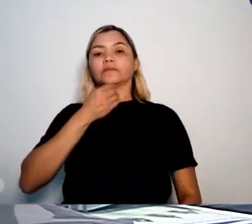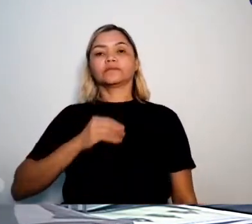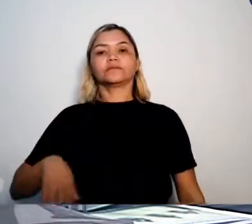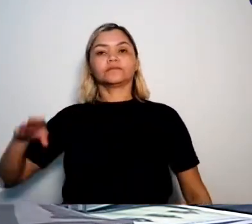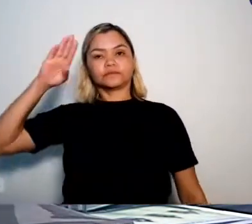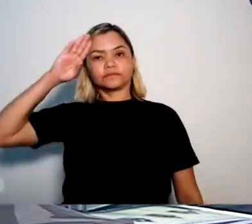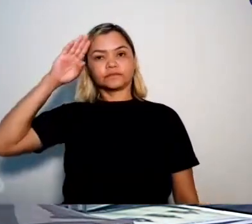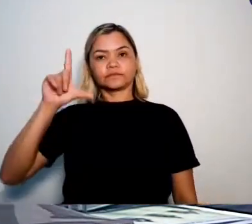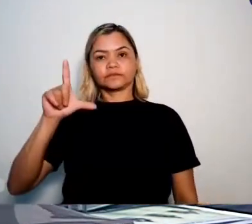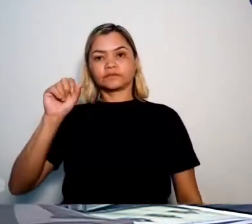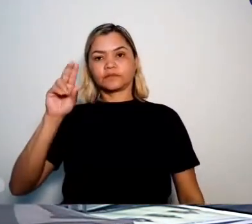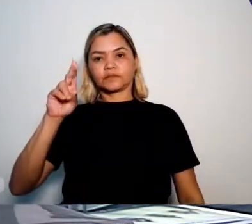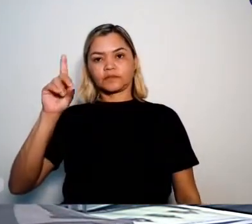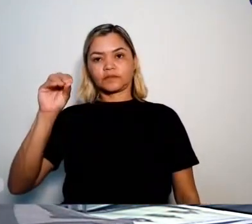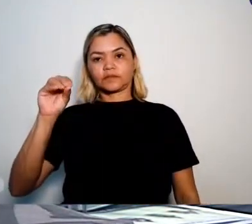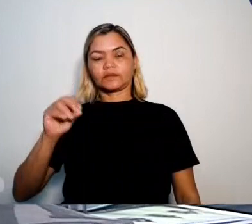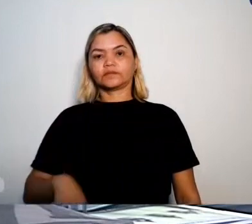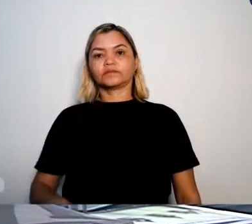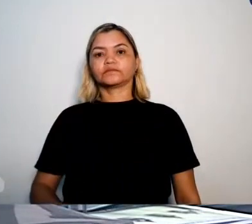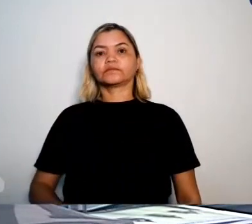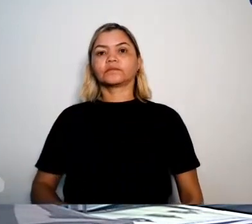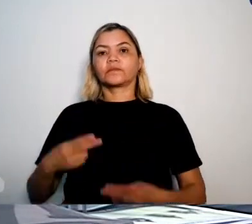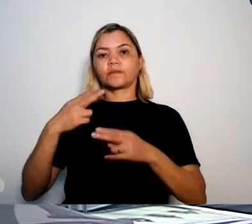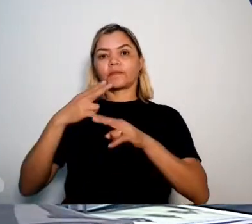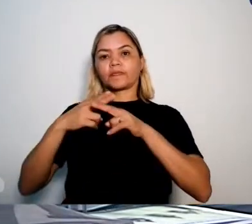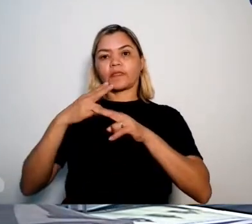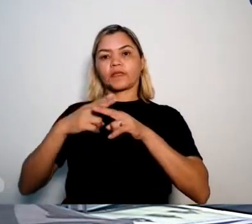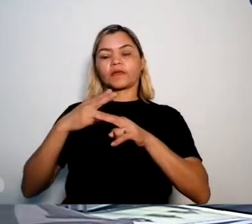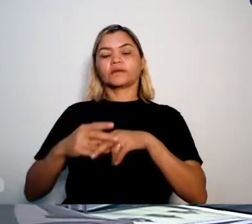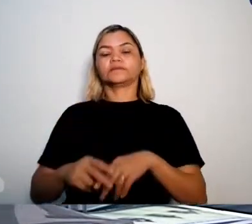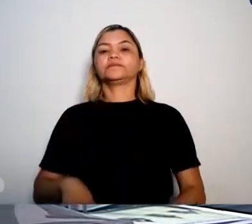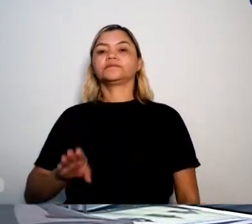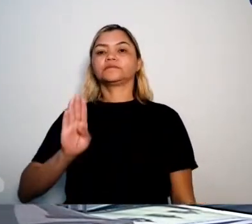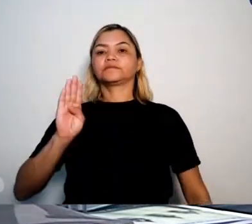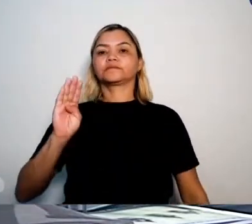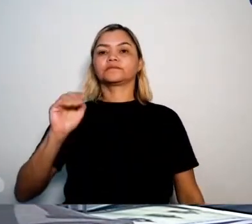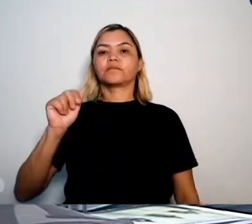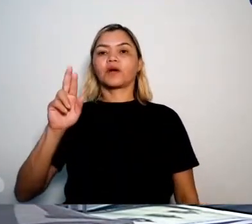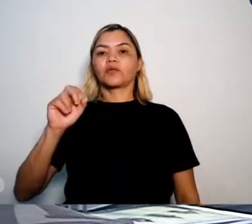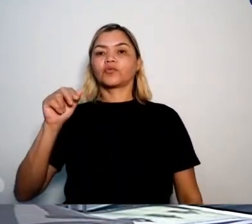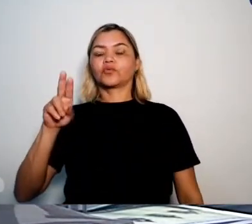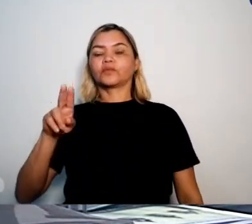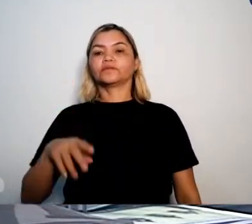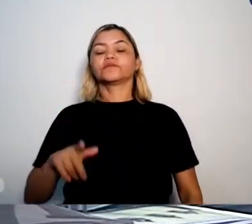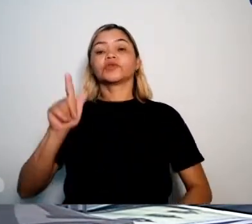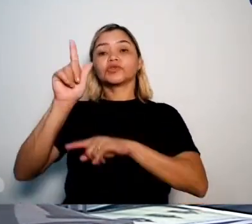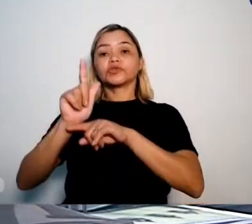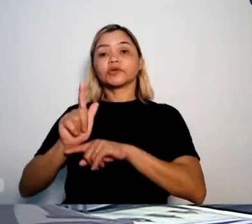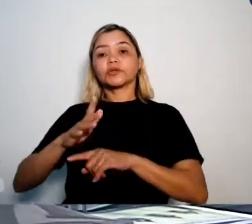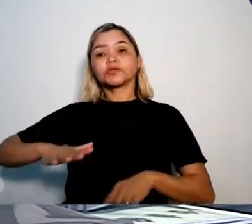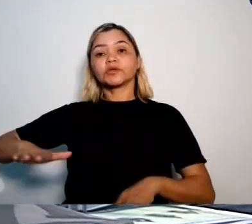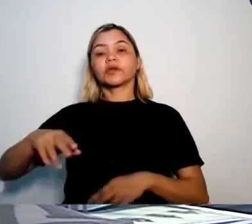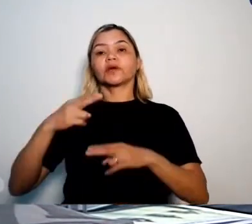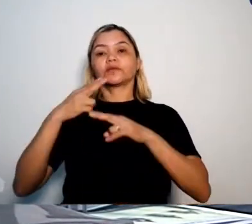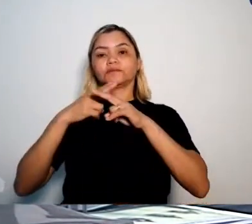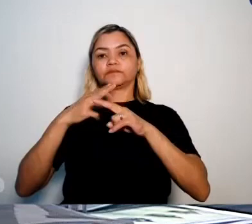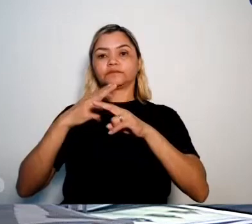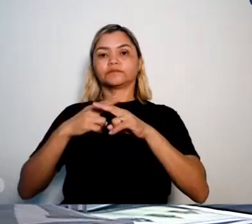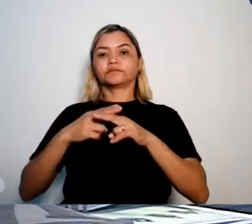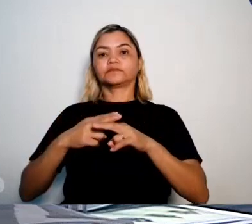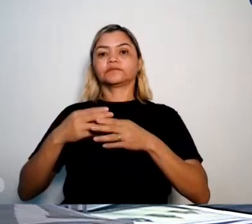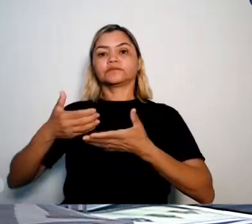Superintendente Regional da Caixa Econômica Federal de Bauru e Gerente-Geral da Caixa Econômica Federal em